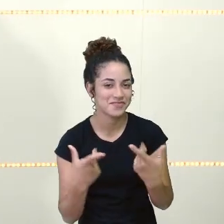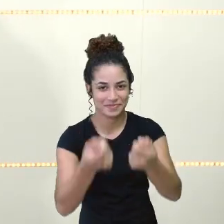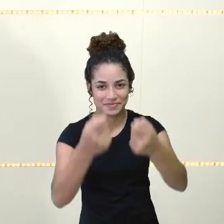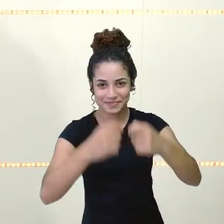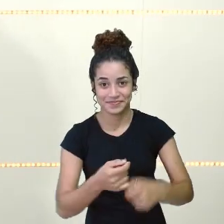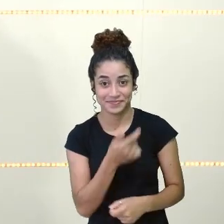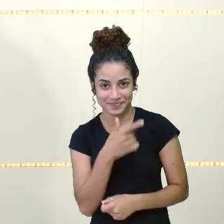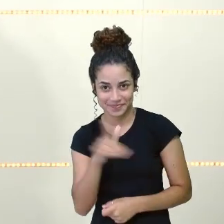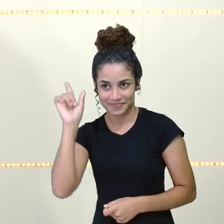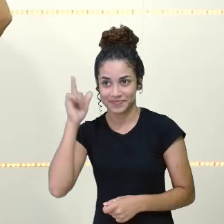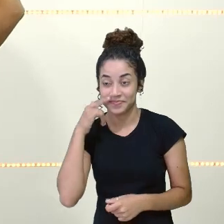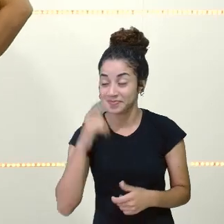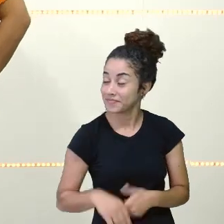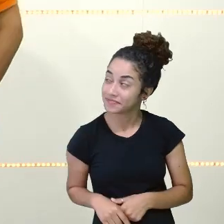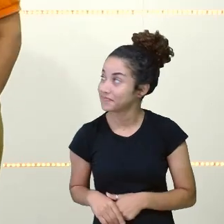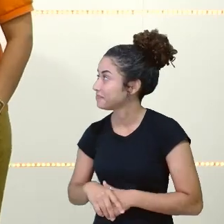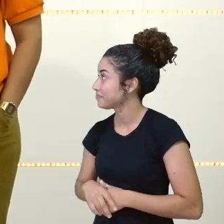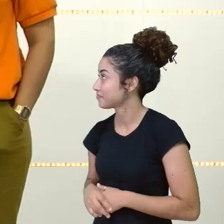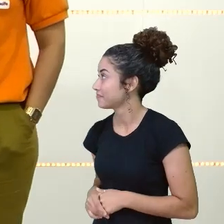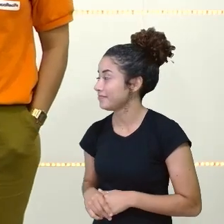para a próxima?